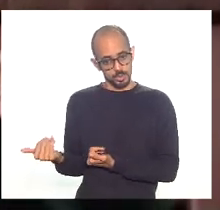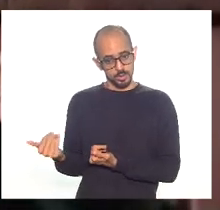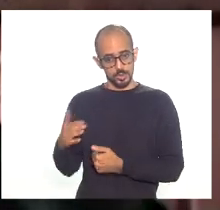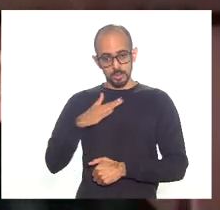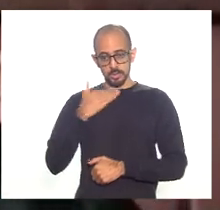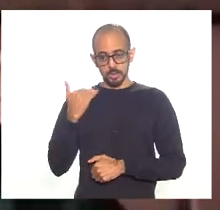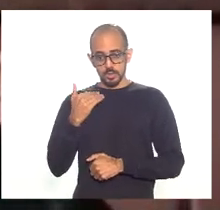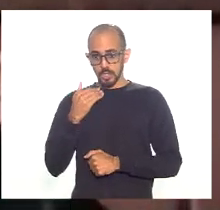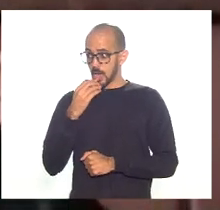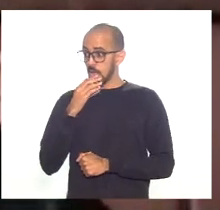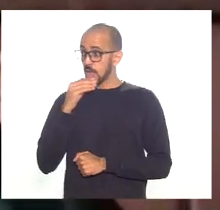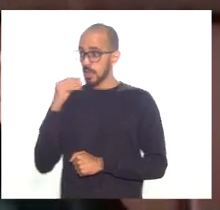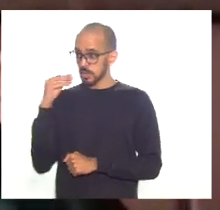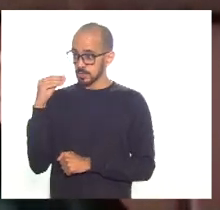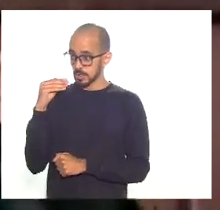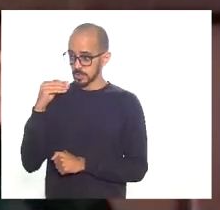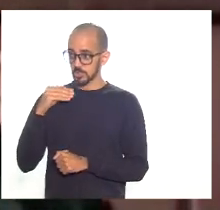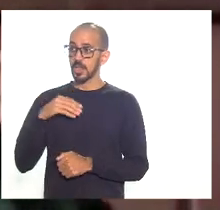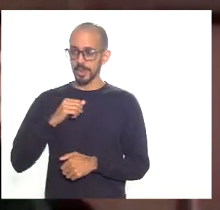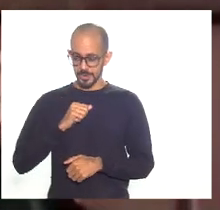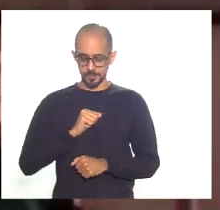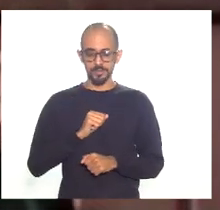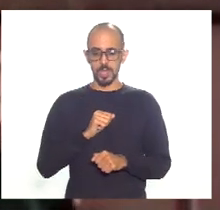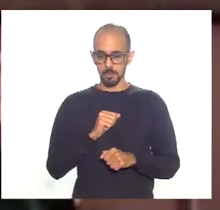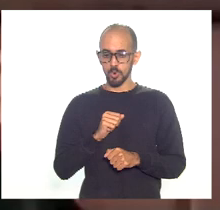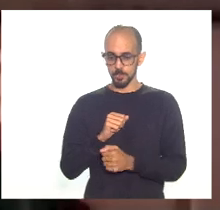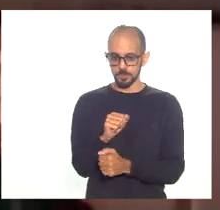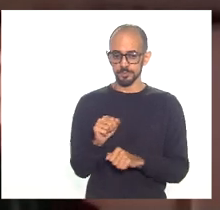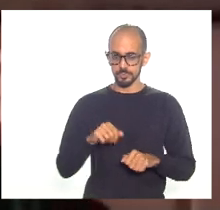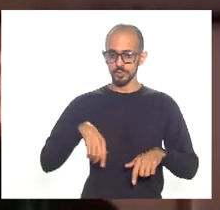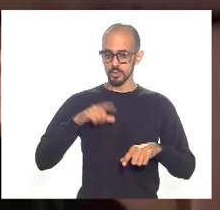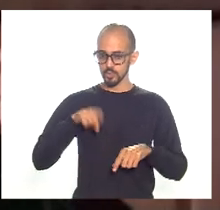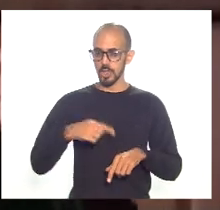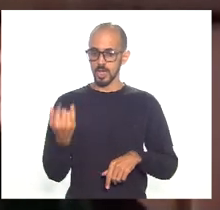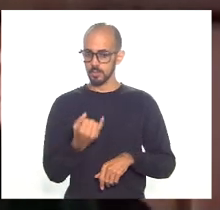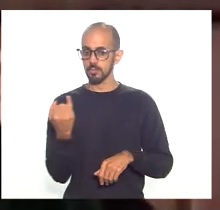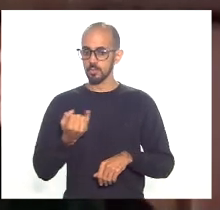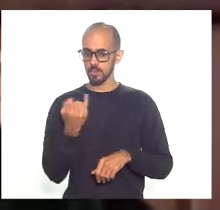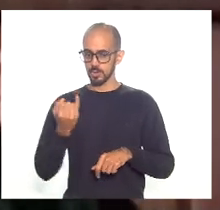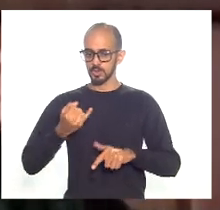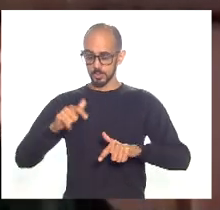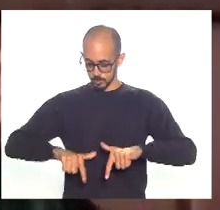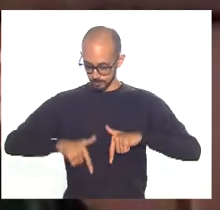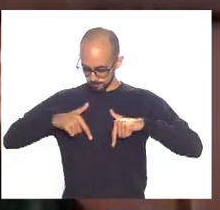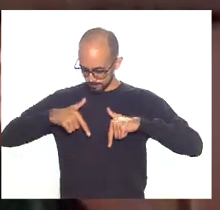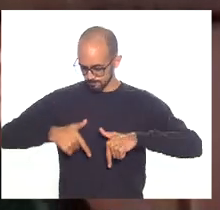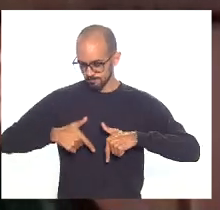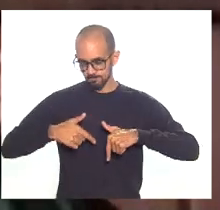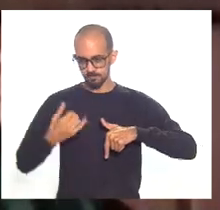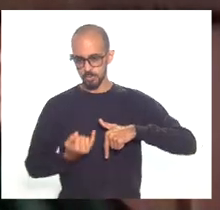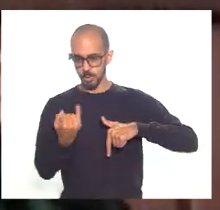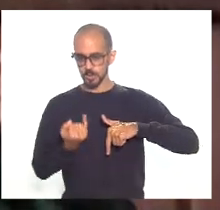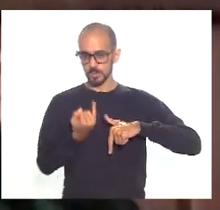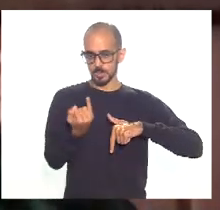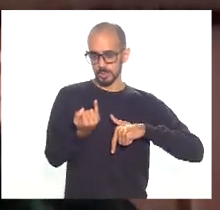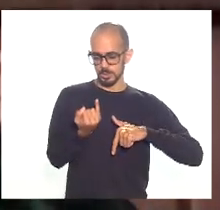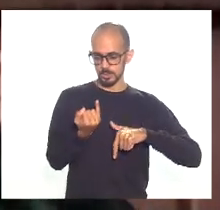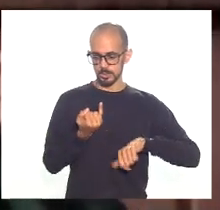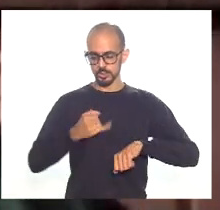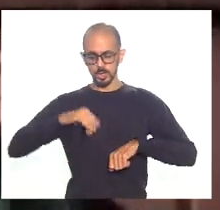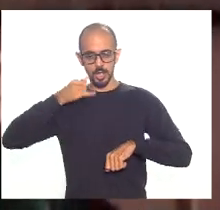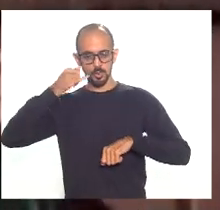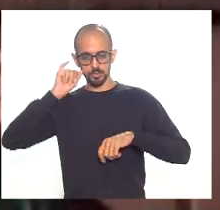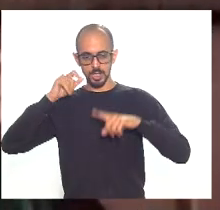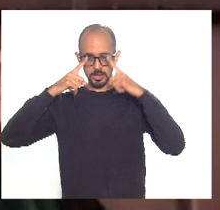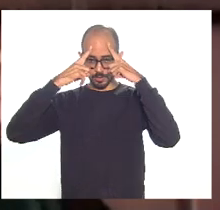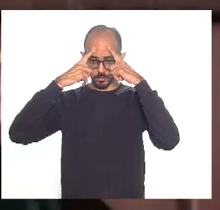de morte. Isso é fundamental, isso é um mecanismo de enfrentamento importante à letalidade infanto-juvenil. A